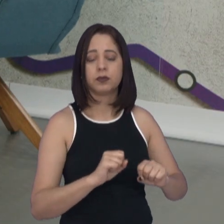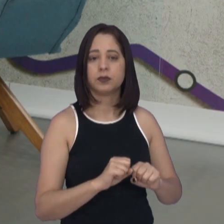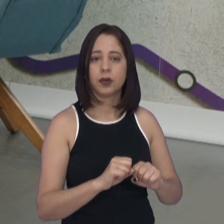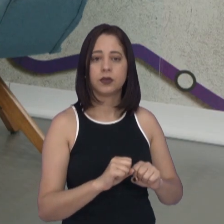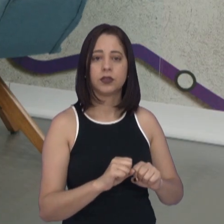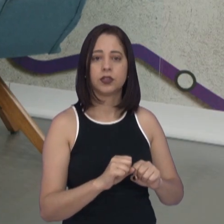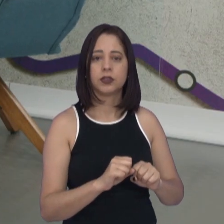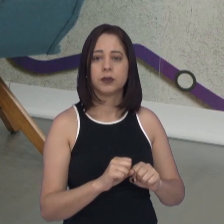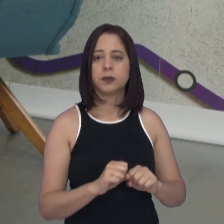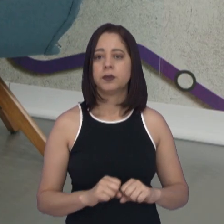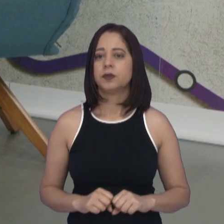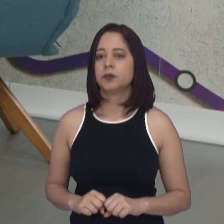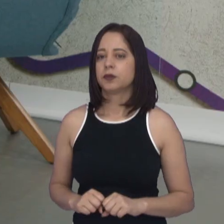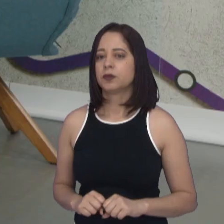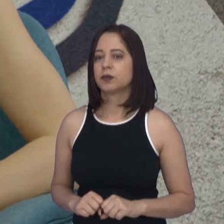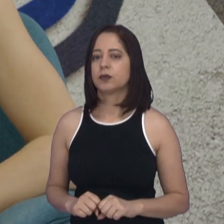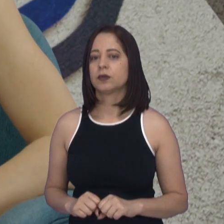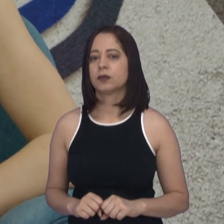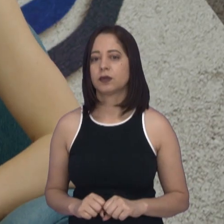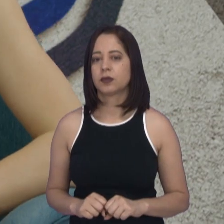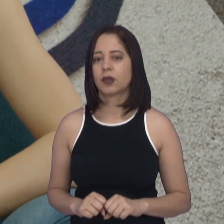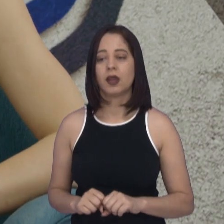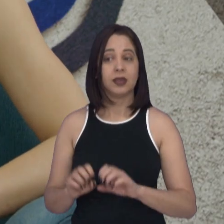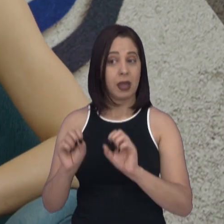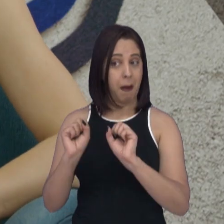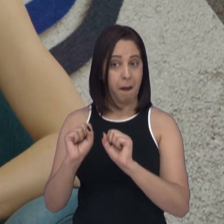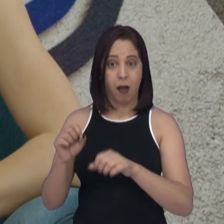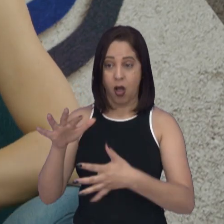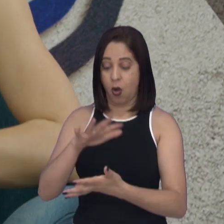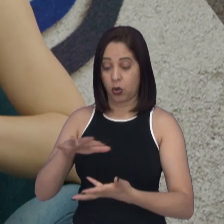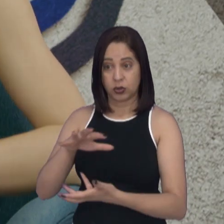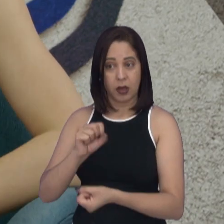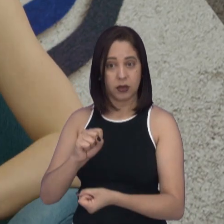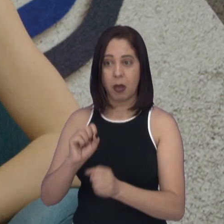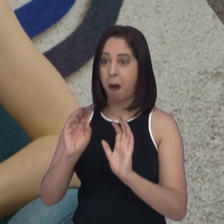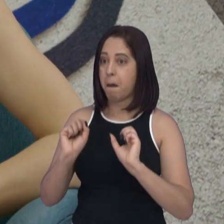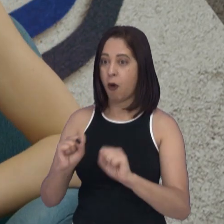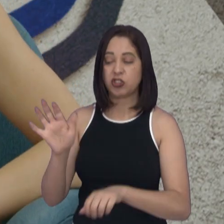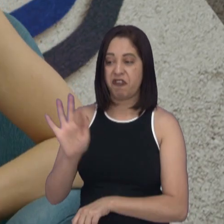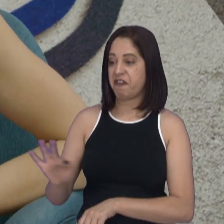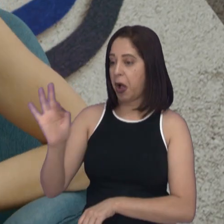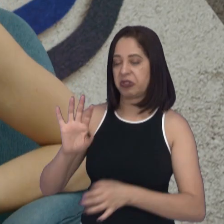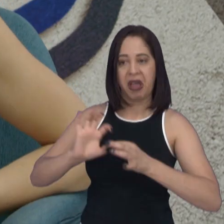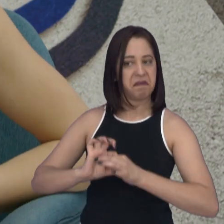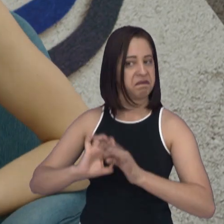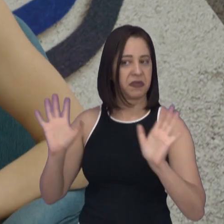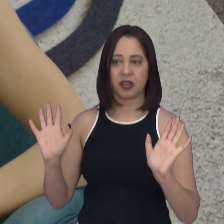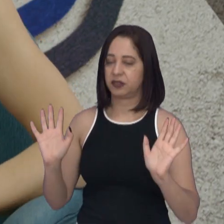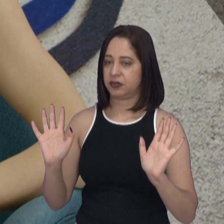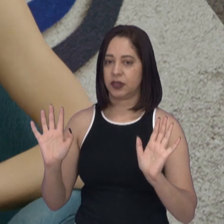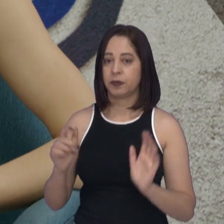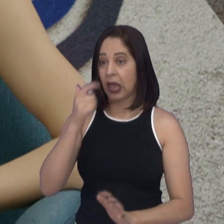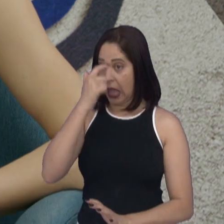uma delas, quais outras? Perfeito. Bom, na verdade, você pode trabalhar com sustentabilidade fazendo qualquer faculdade, qualquer formação, né?